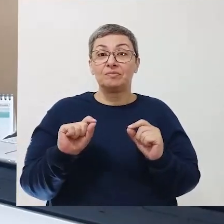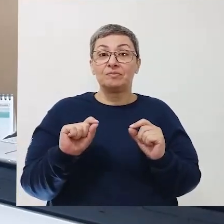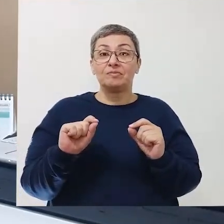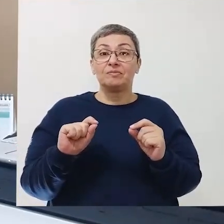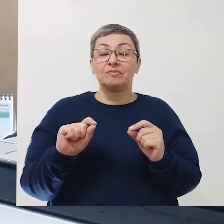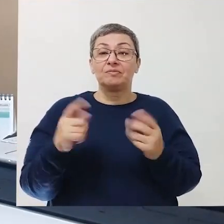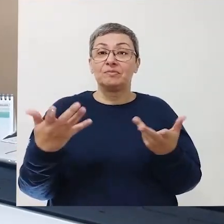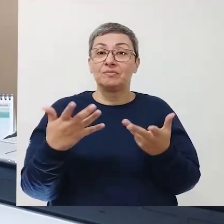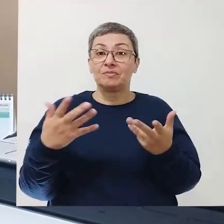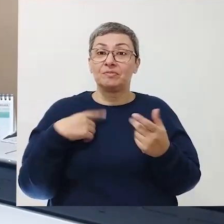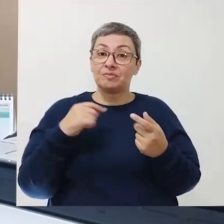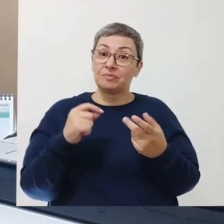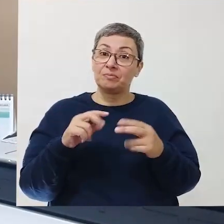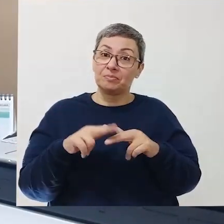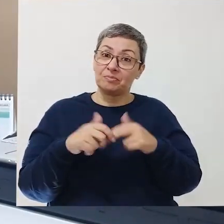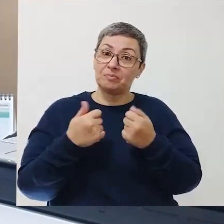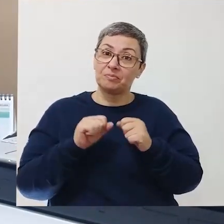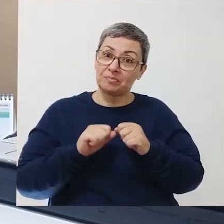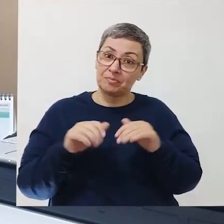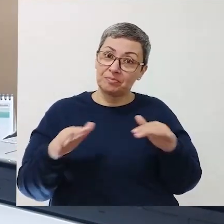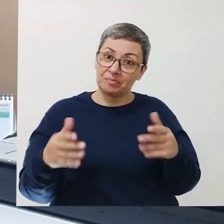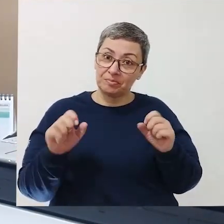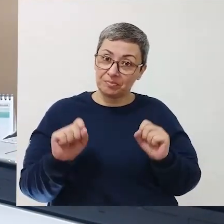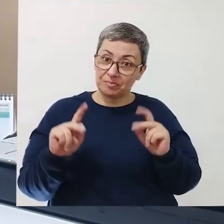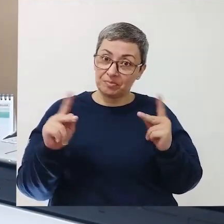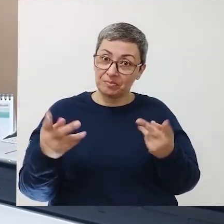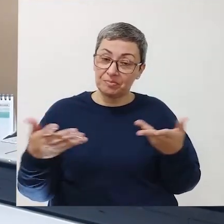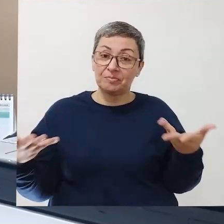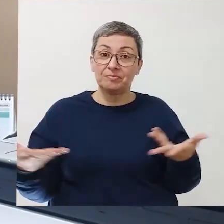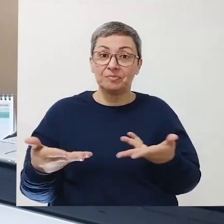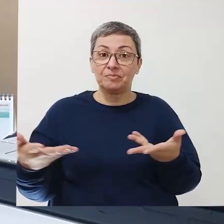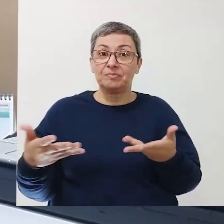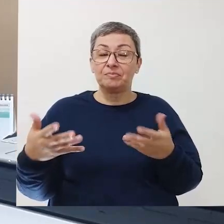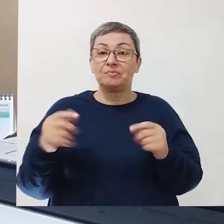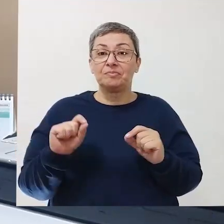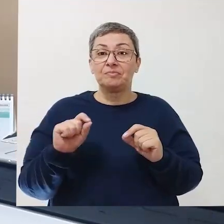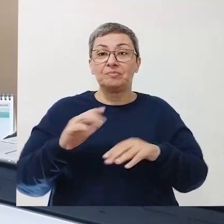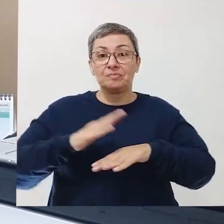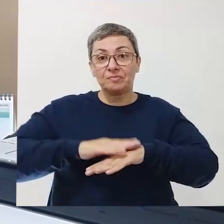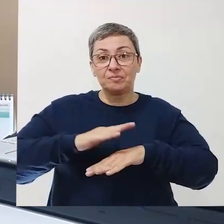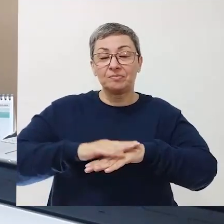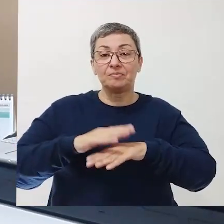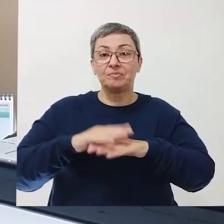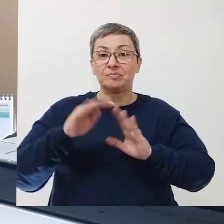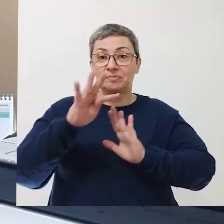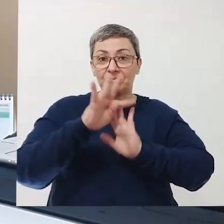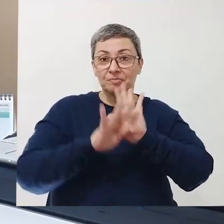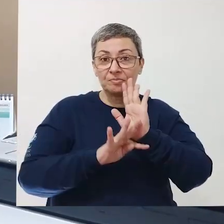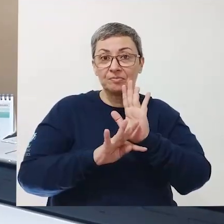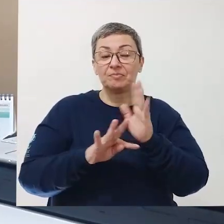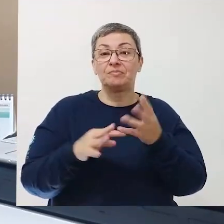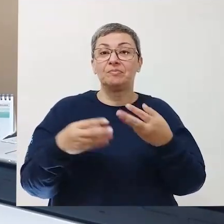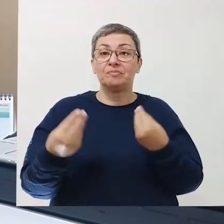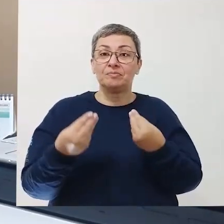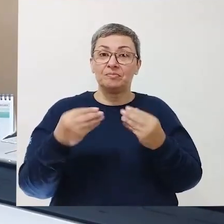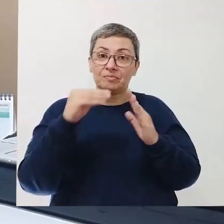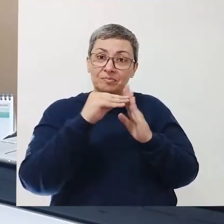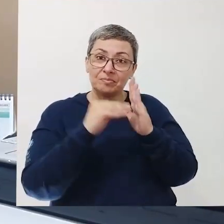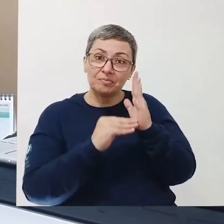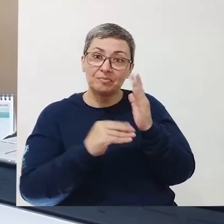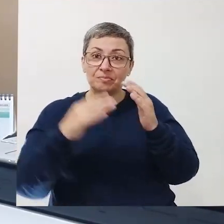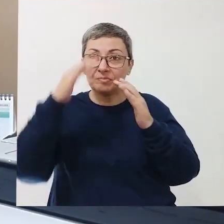pouquinho Que é o estrangeirismo E que a pronúncia correta da palavra bullying É bullying,